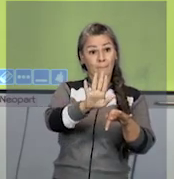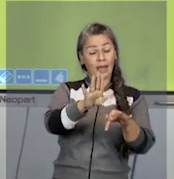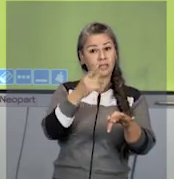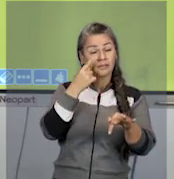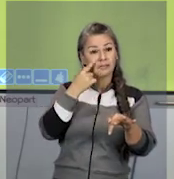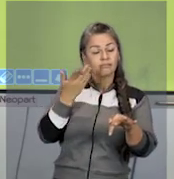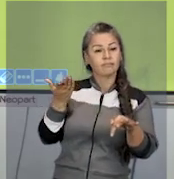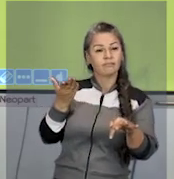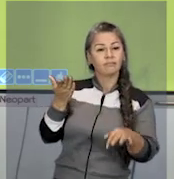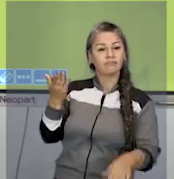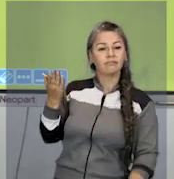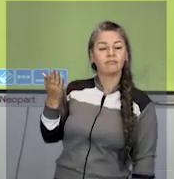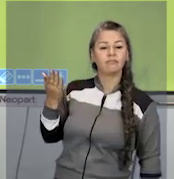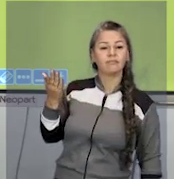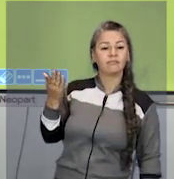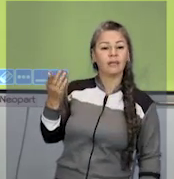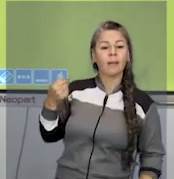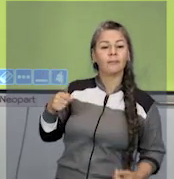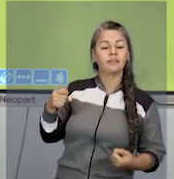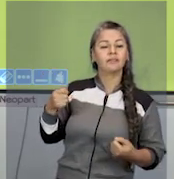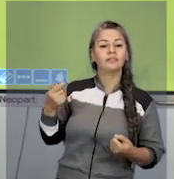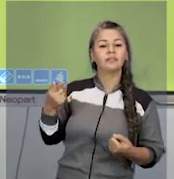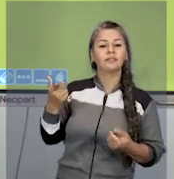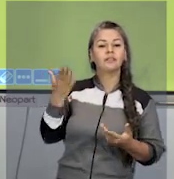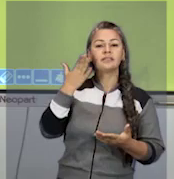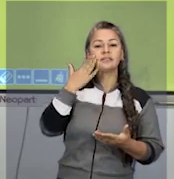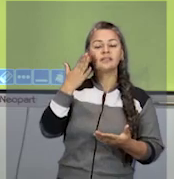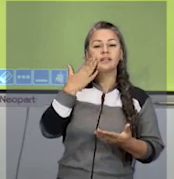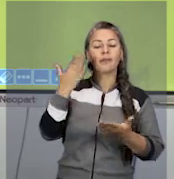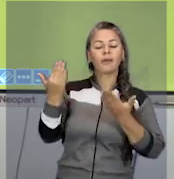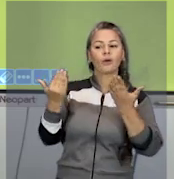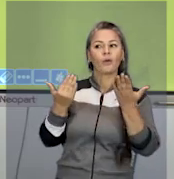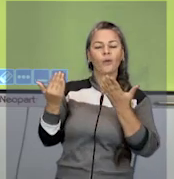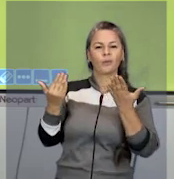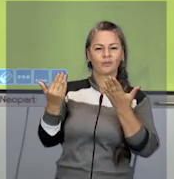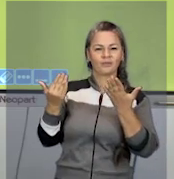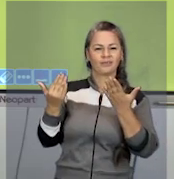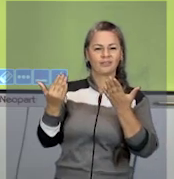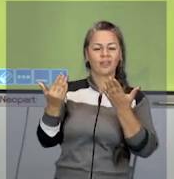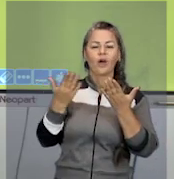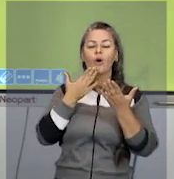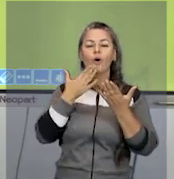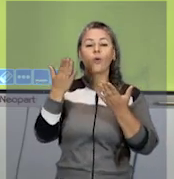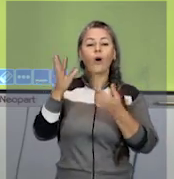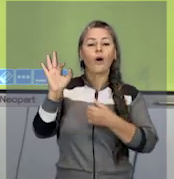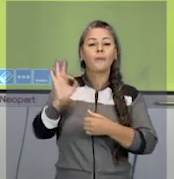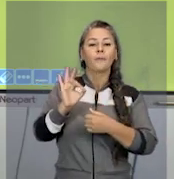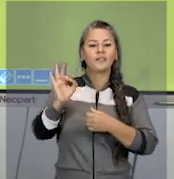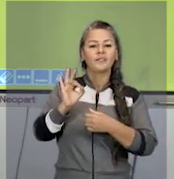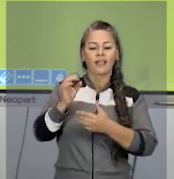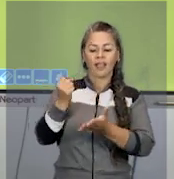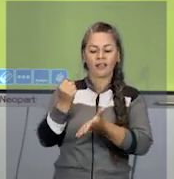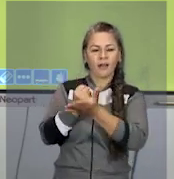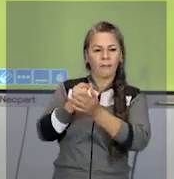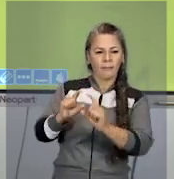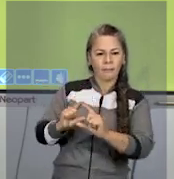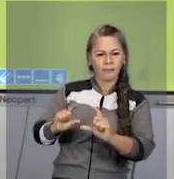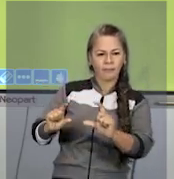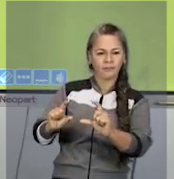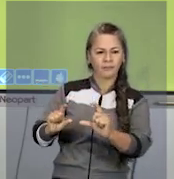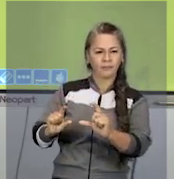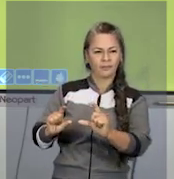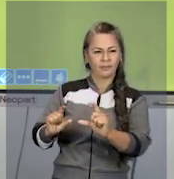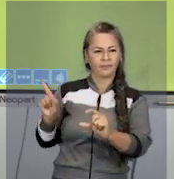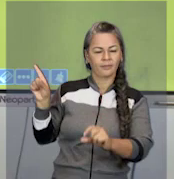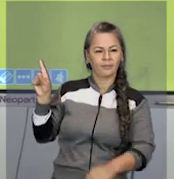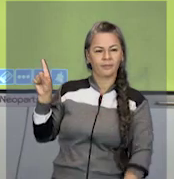que você precisa fazer é achar a posição correta daquele selo que ele perguntou. Se a temperatura deles lá no final da